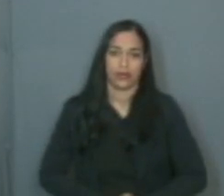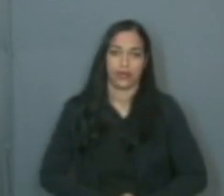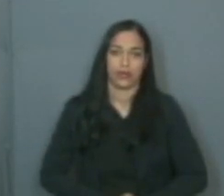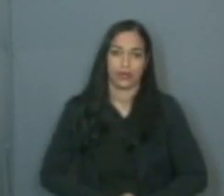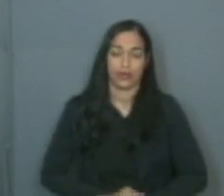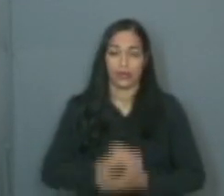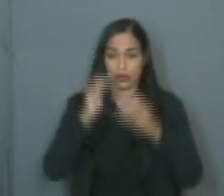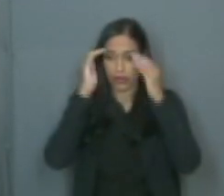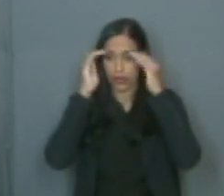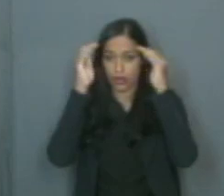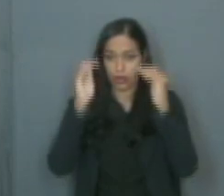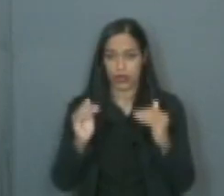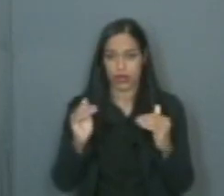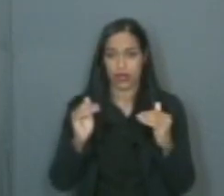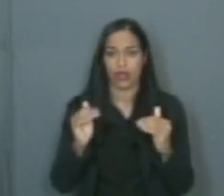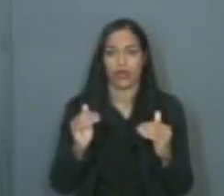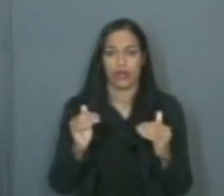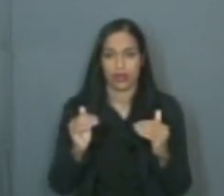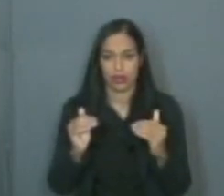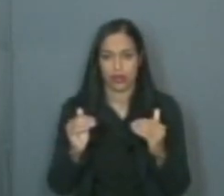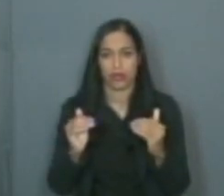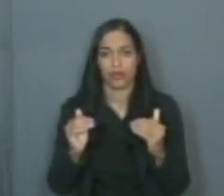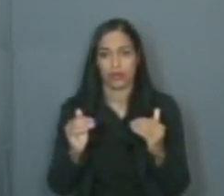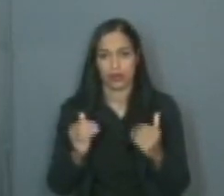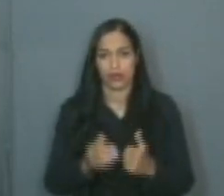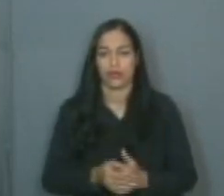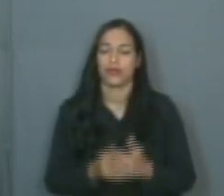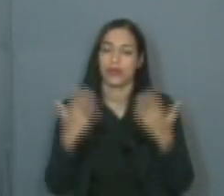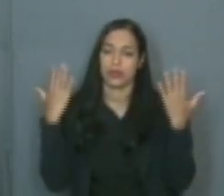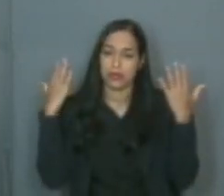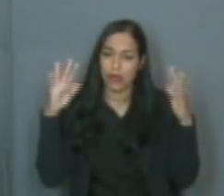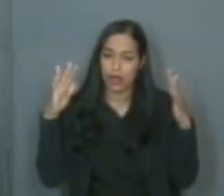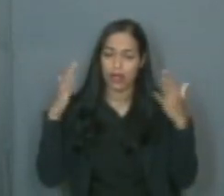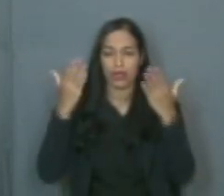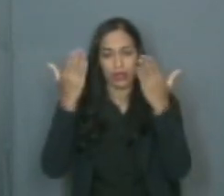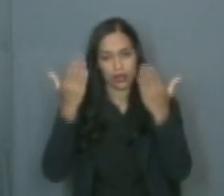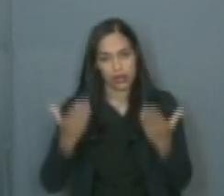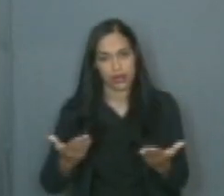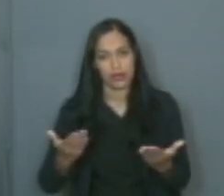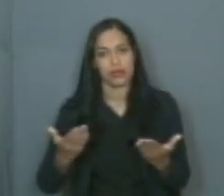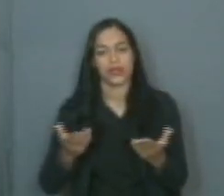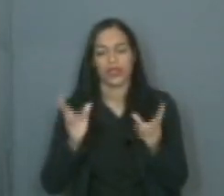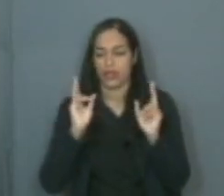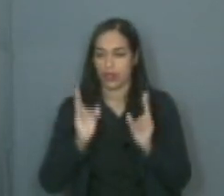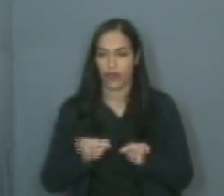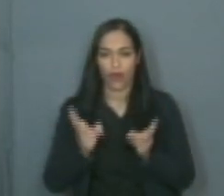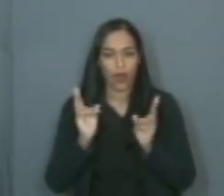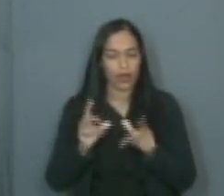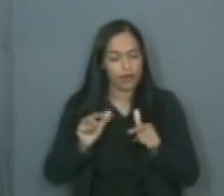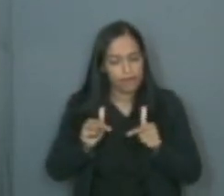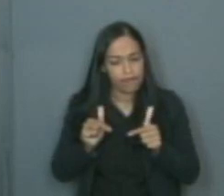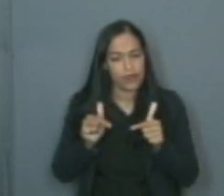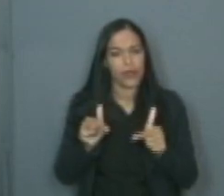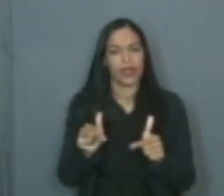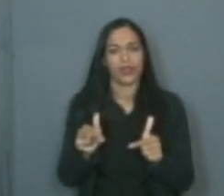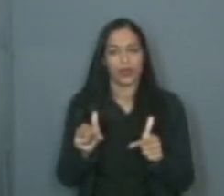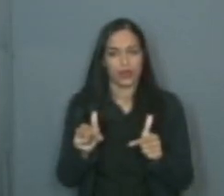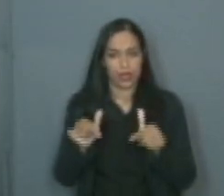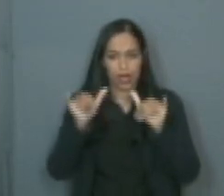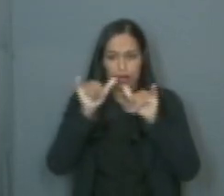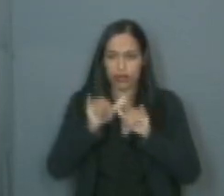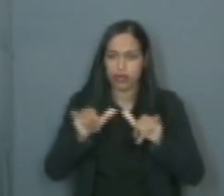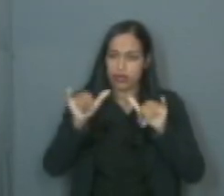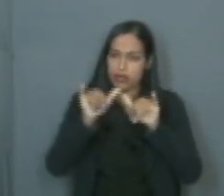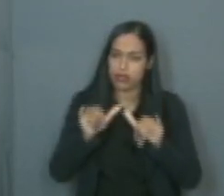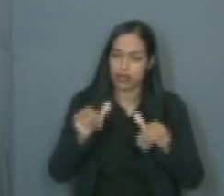deve respeitar. Então, desde já, parabéns, Vossa Excelência, e eu vou continuar na minha luta, pregando a